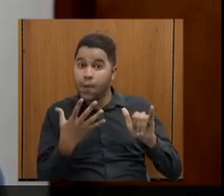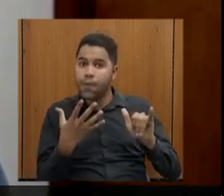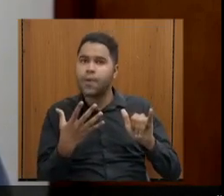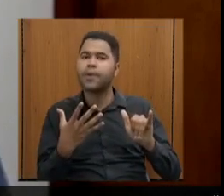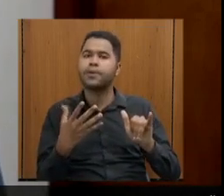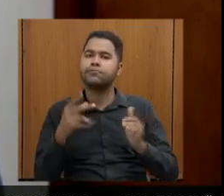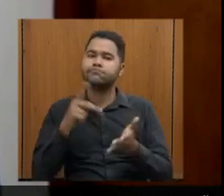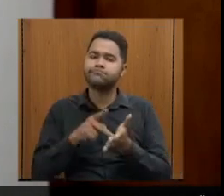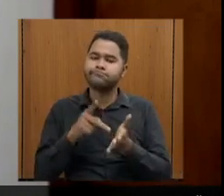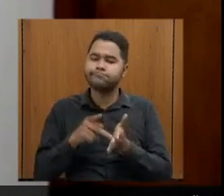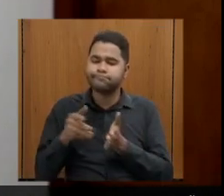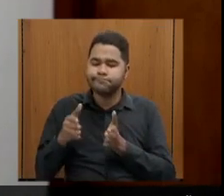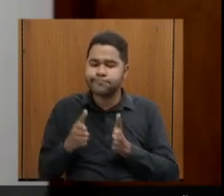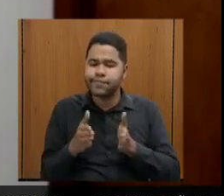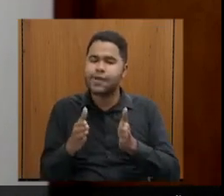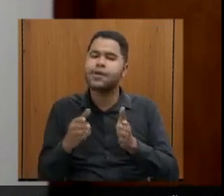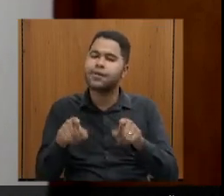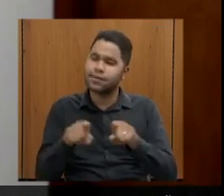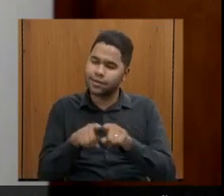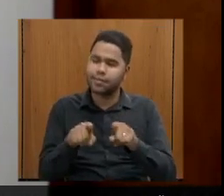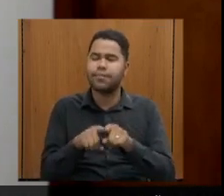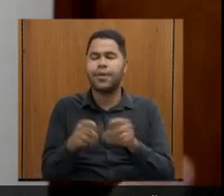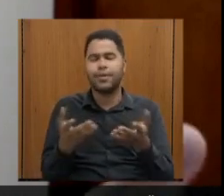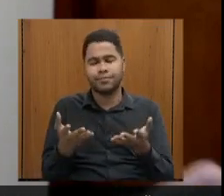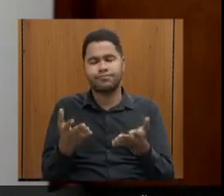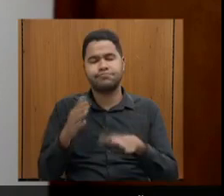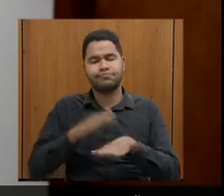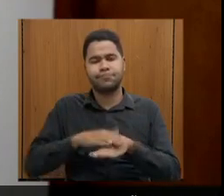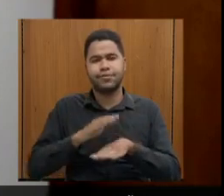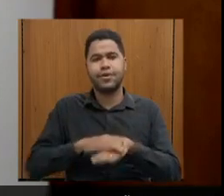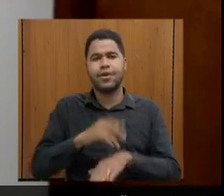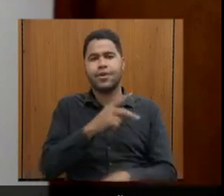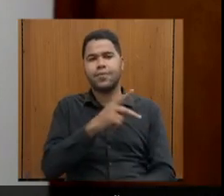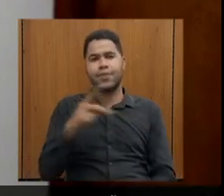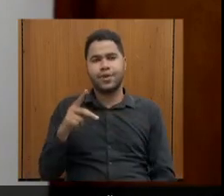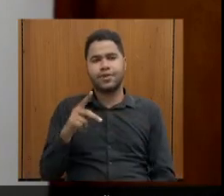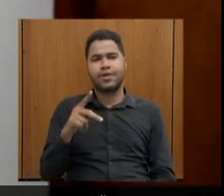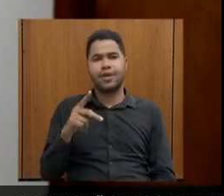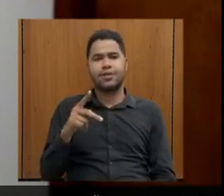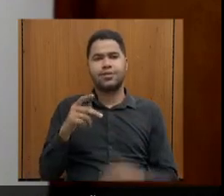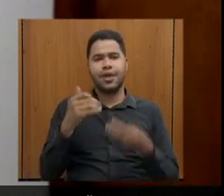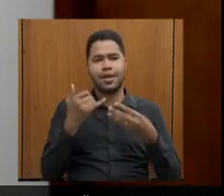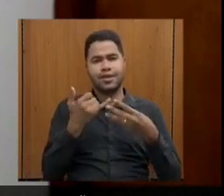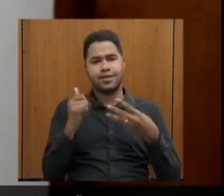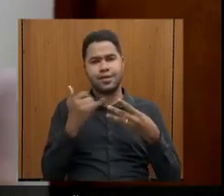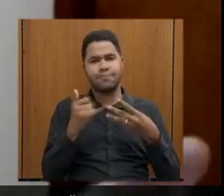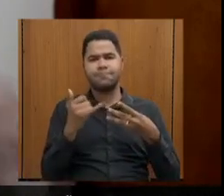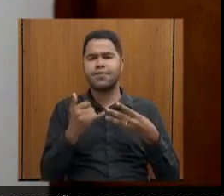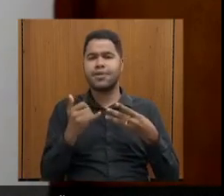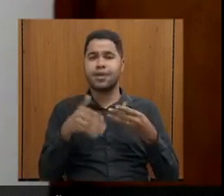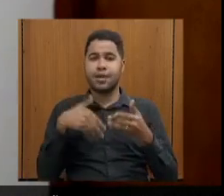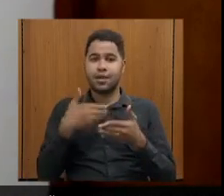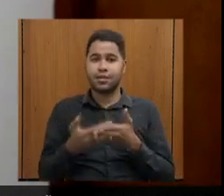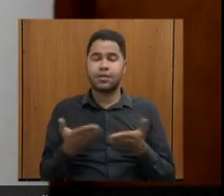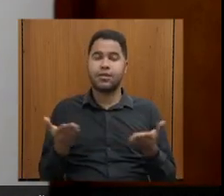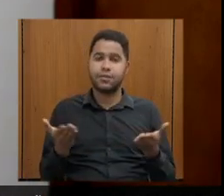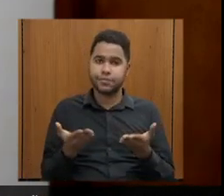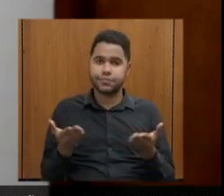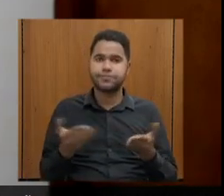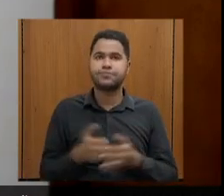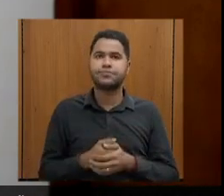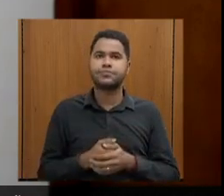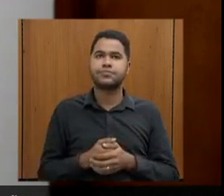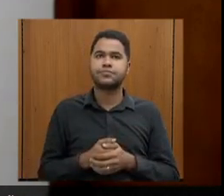a forma de conduzir também para o presidente Reinaldo a bom então não escutavam